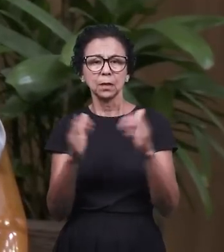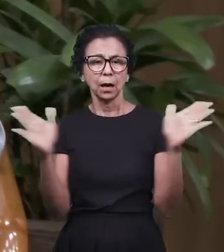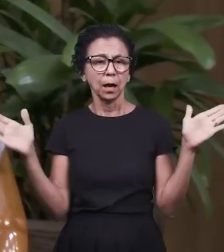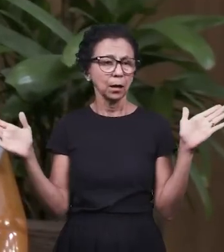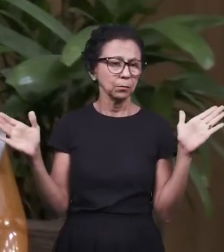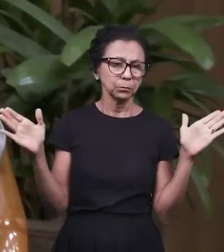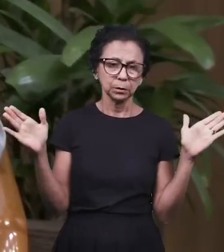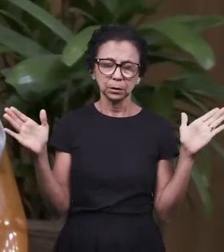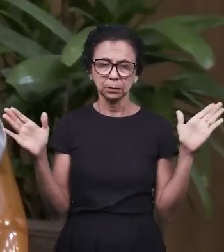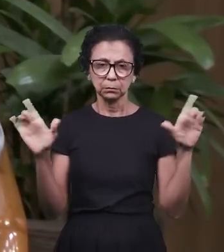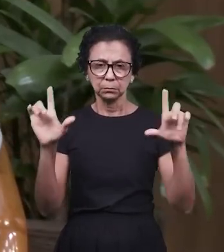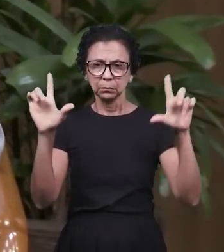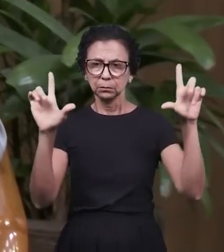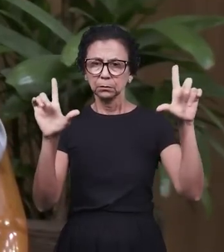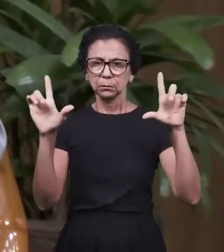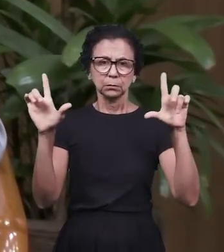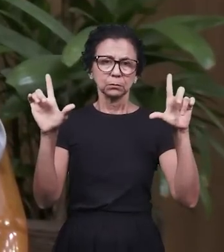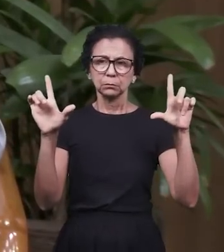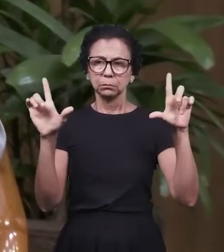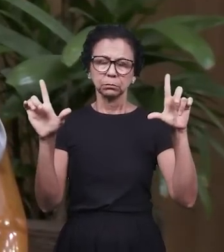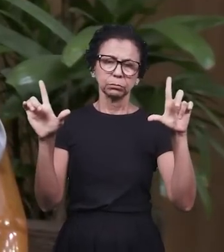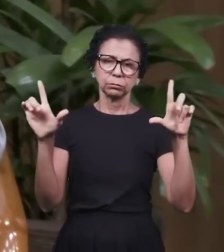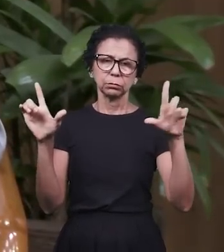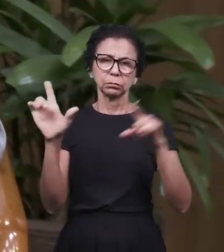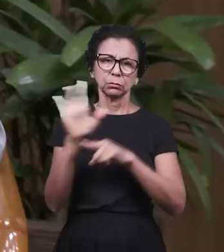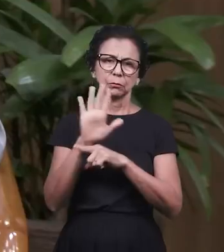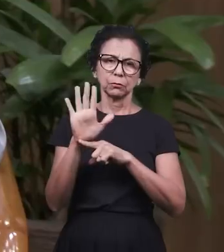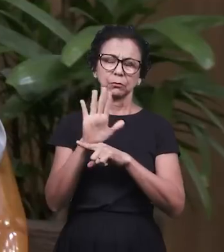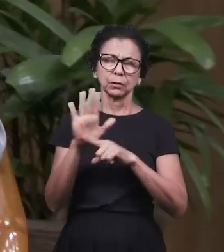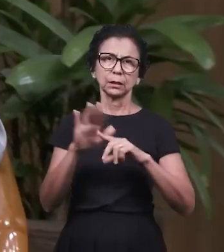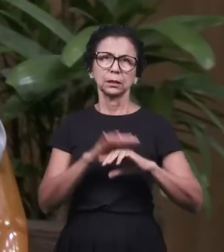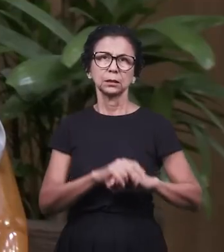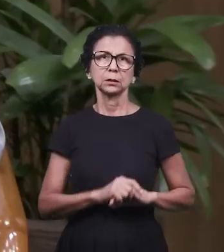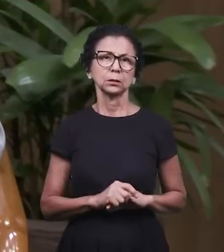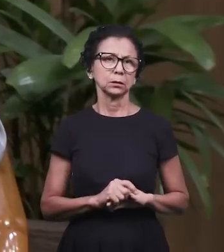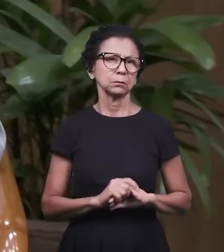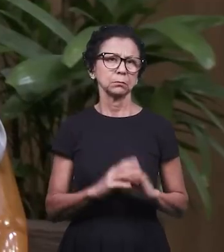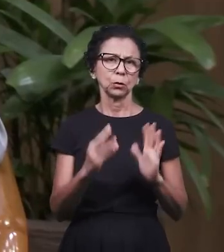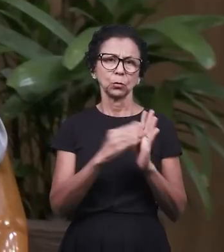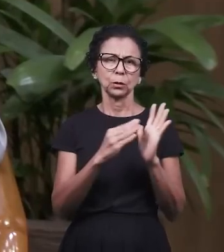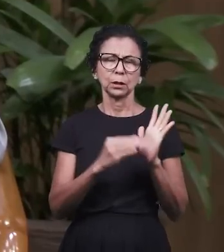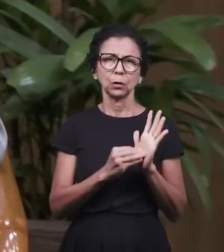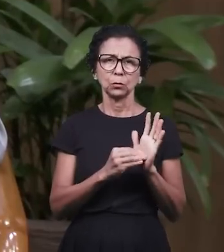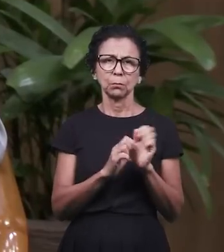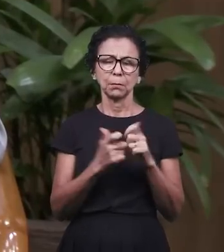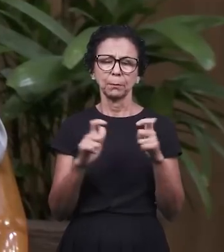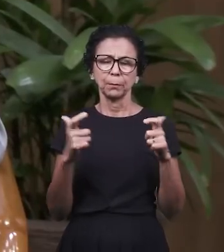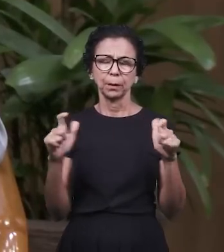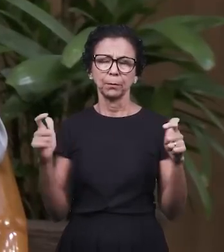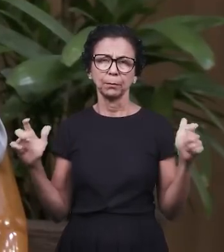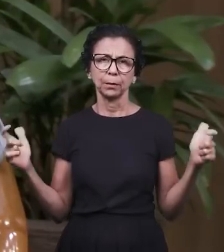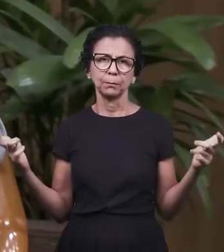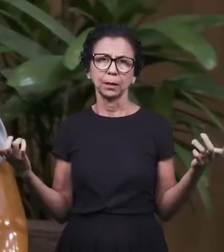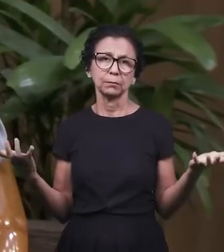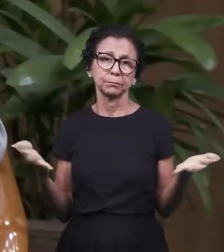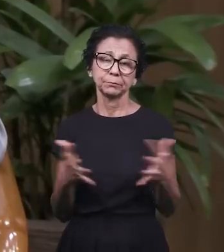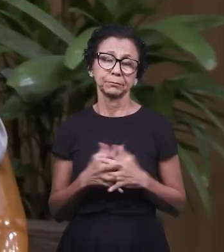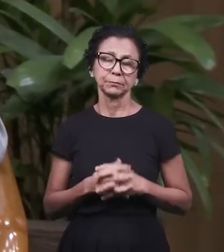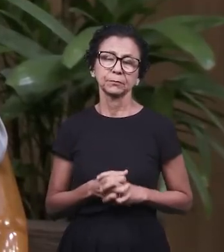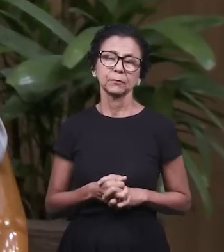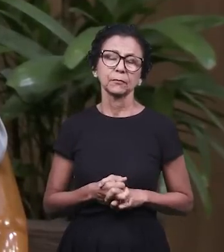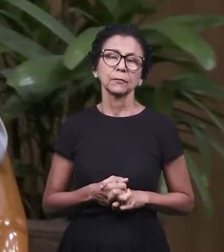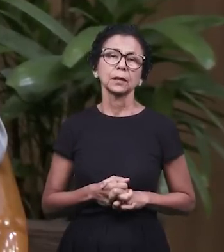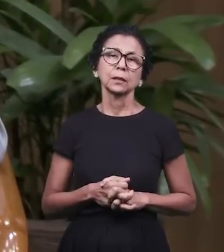ali, naquele feed que está ali, você recebe uma oferta volumosa de conteúdos, para quem gosta de assistir os conteúdos da Igreja Cristã